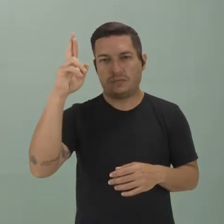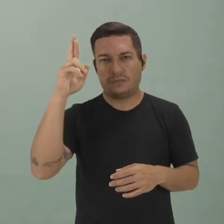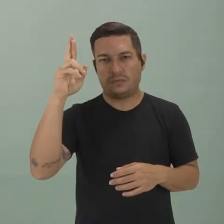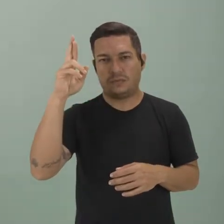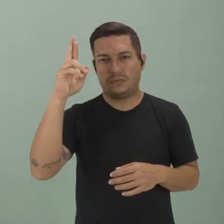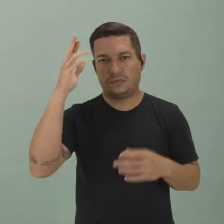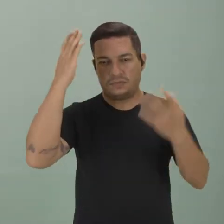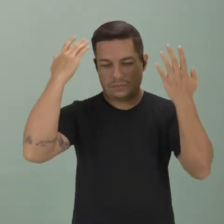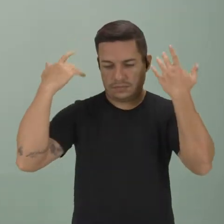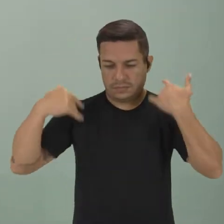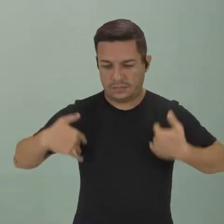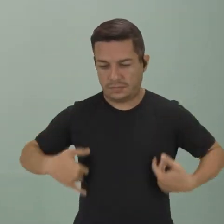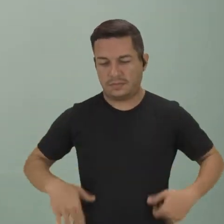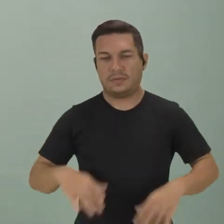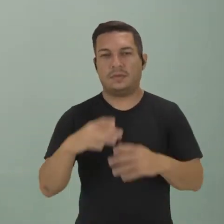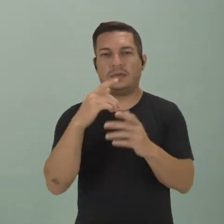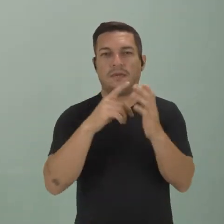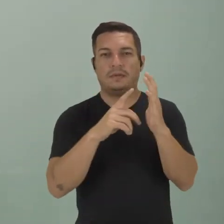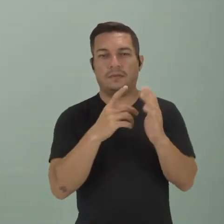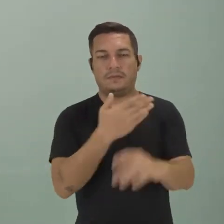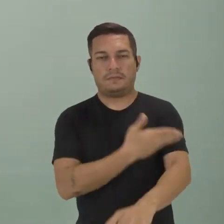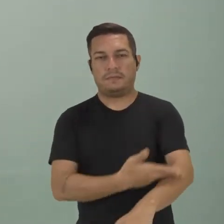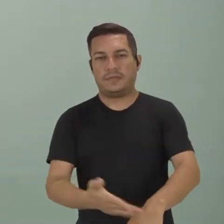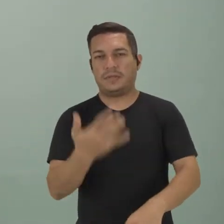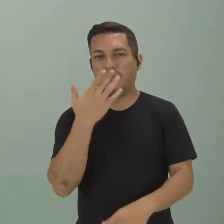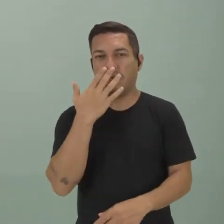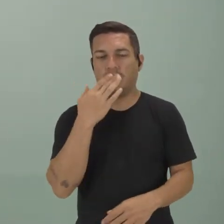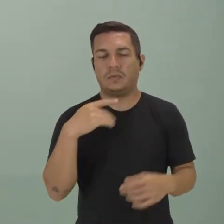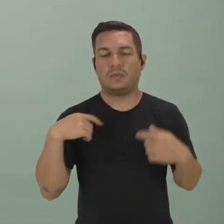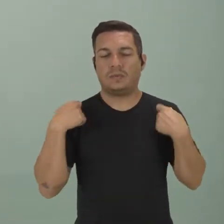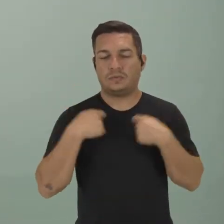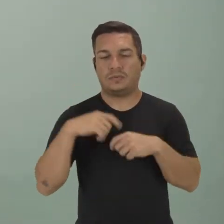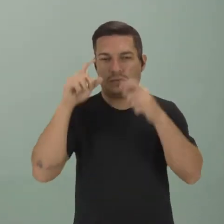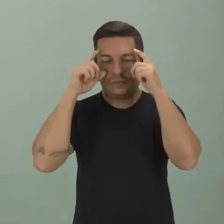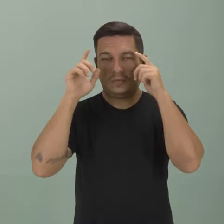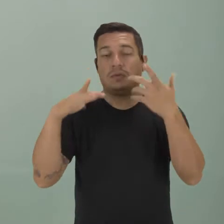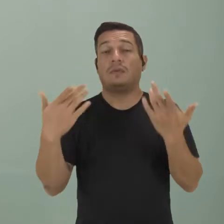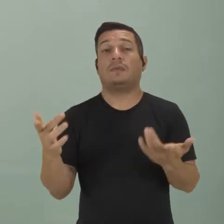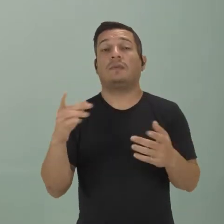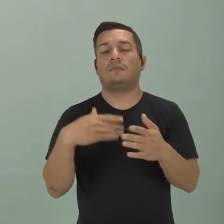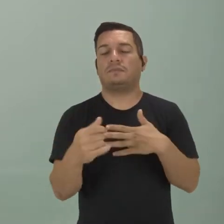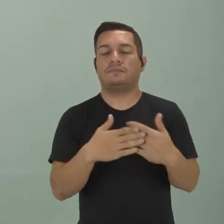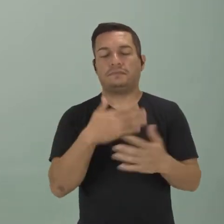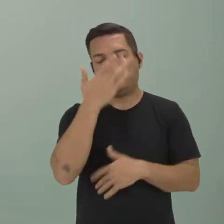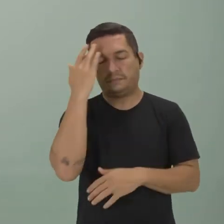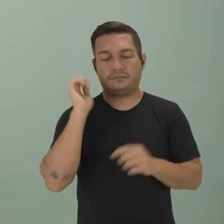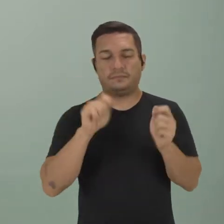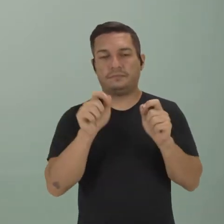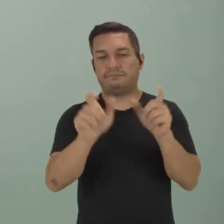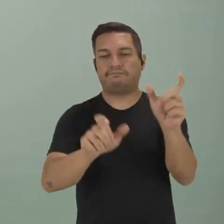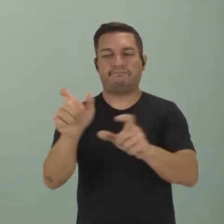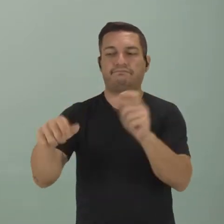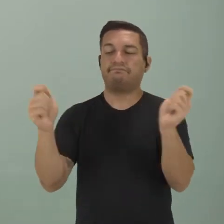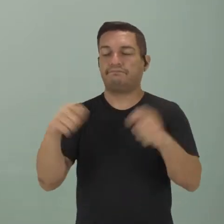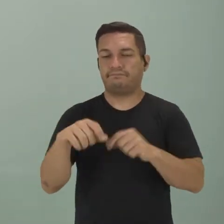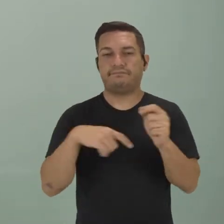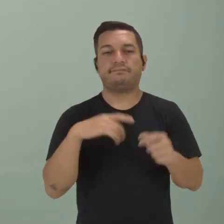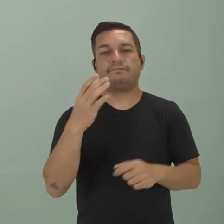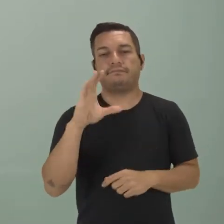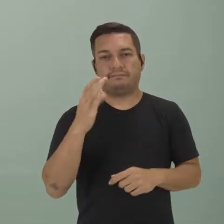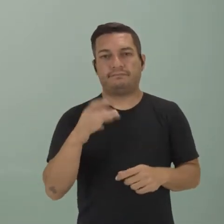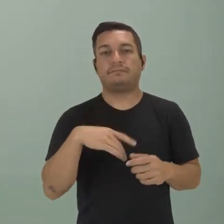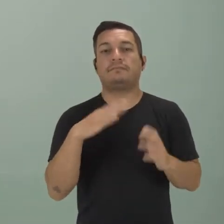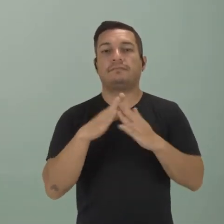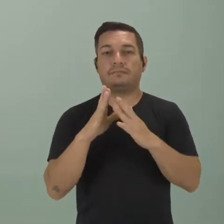senhor de cabelos longos, brancos, de óculos, de jaleco. Mas na verdade, pessoal, qualquer um de nós podemos ser cientistas.